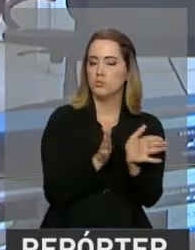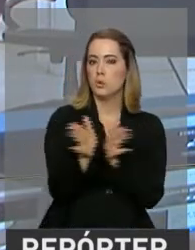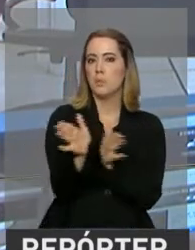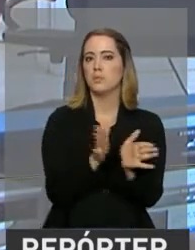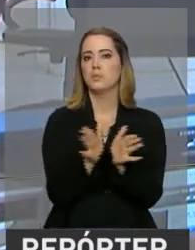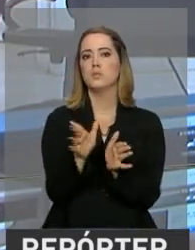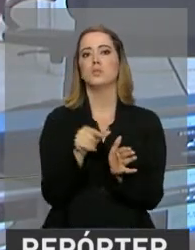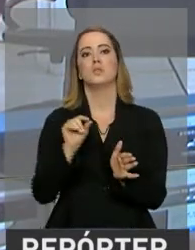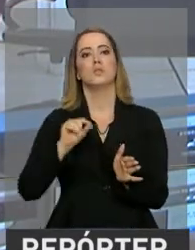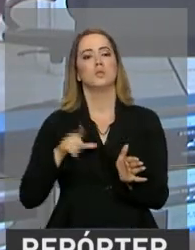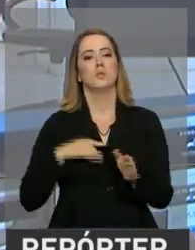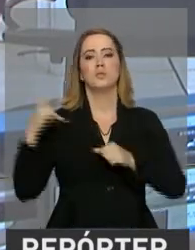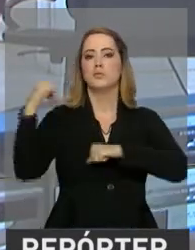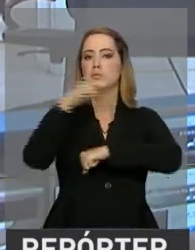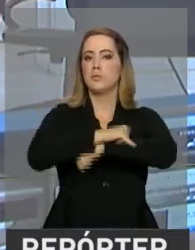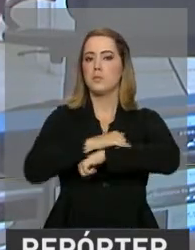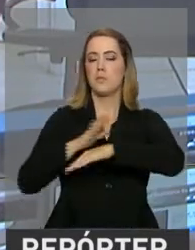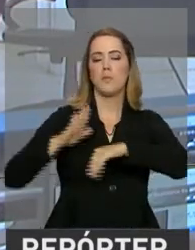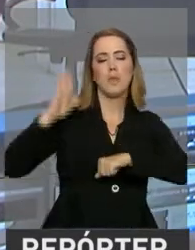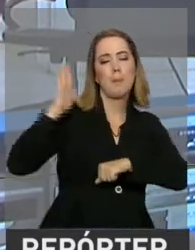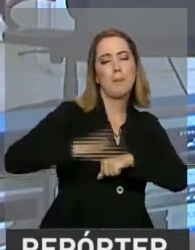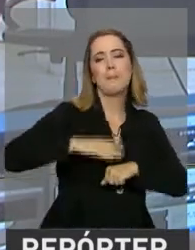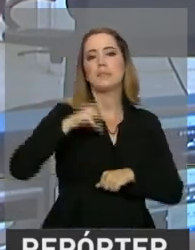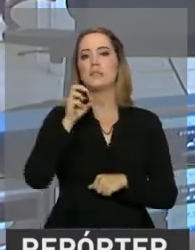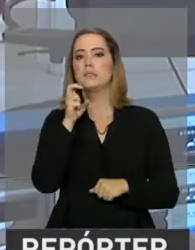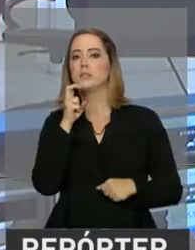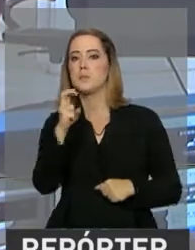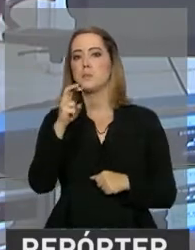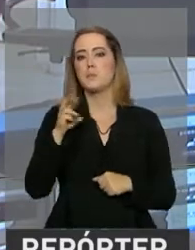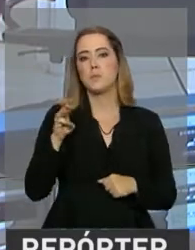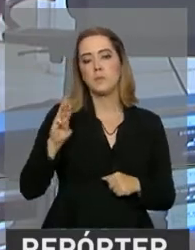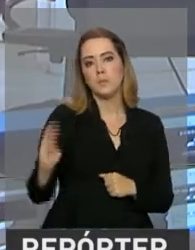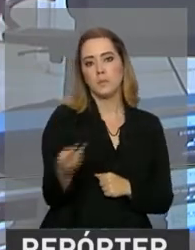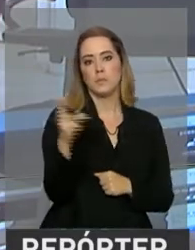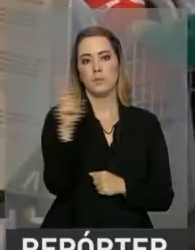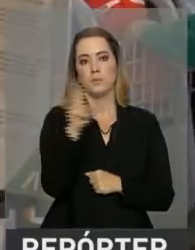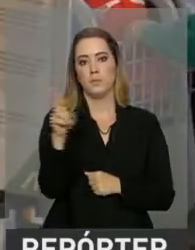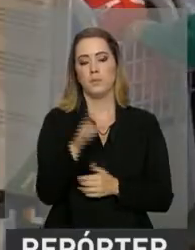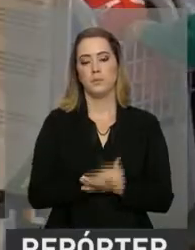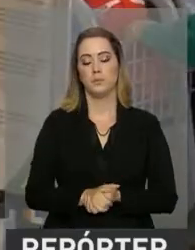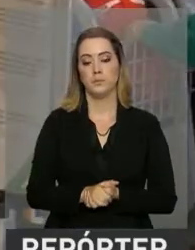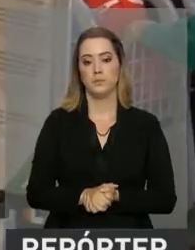de acessibilidade no aeroporto ultrapassa os 5 milhões